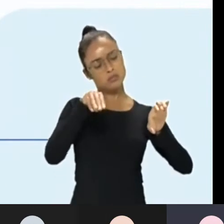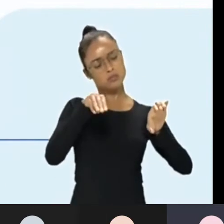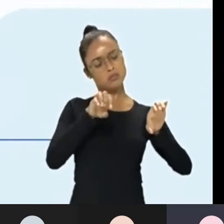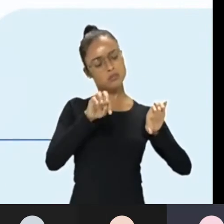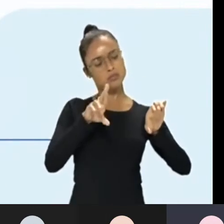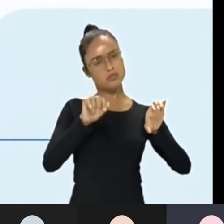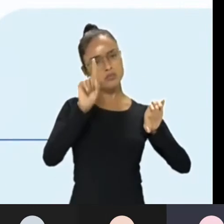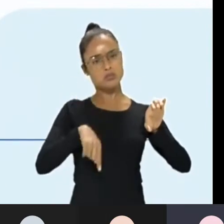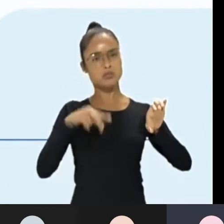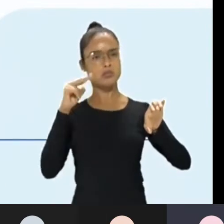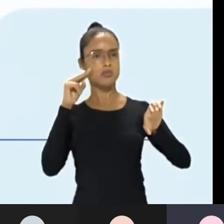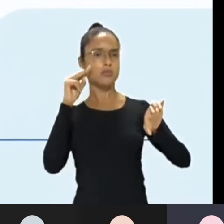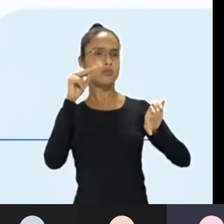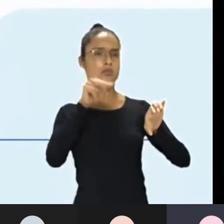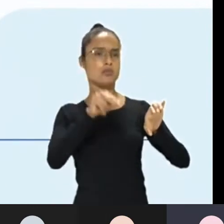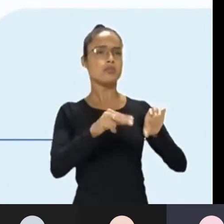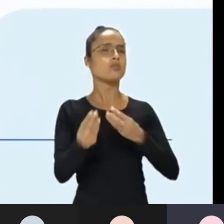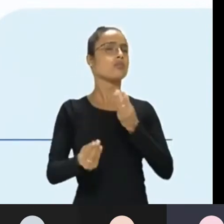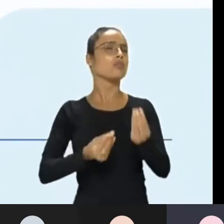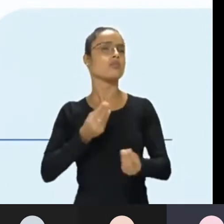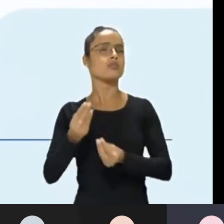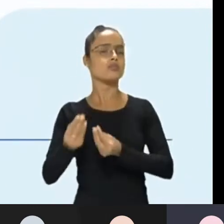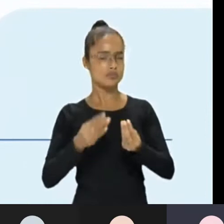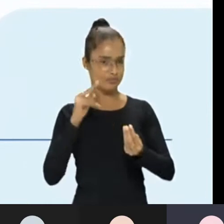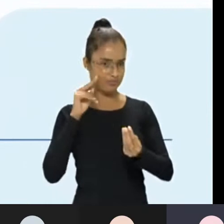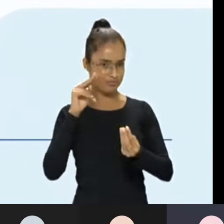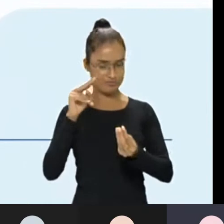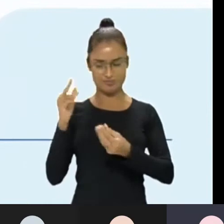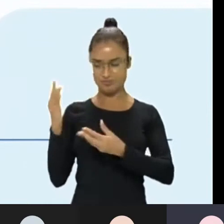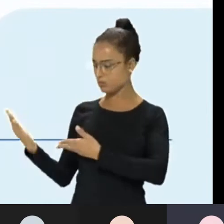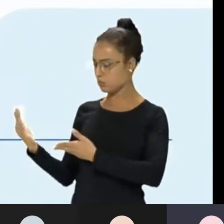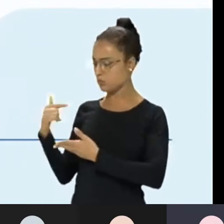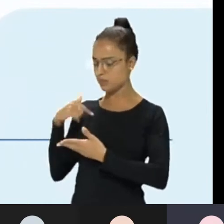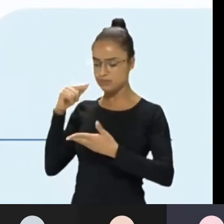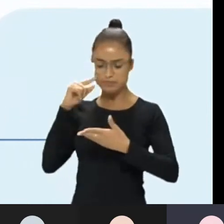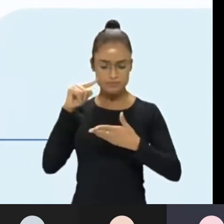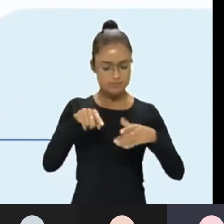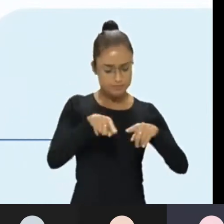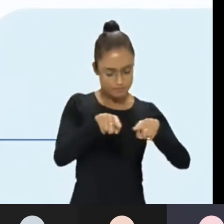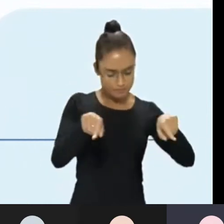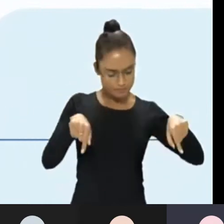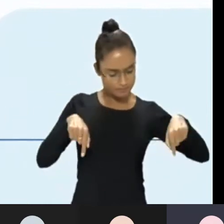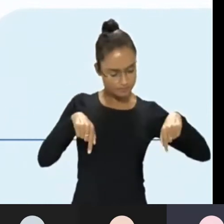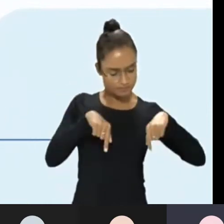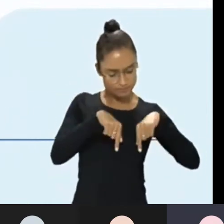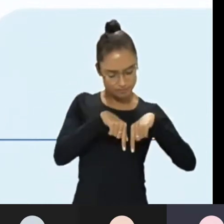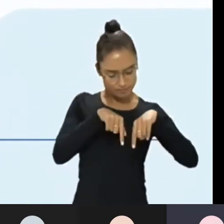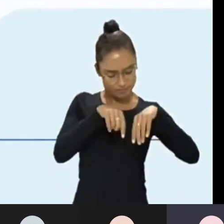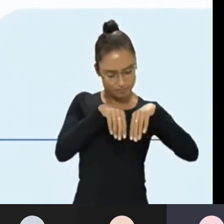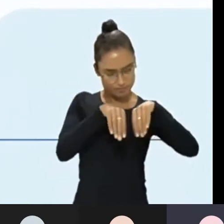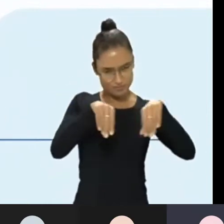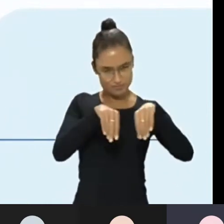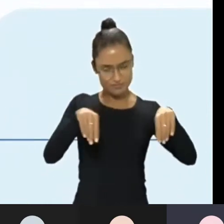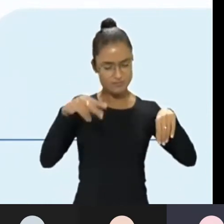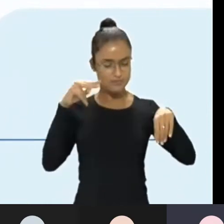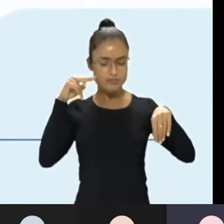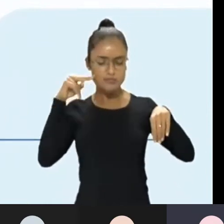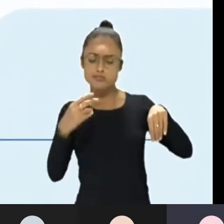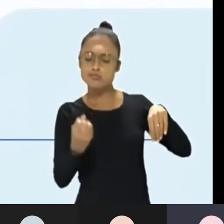forma, ó, eu consigo ter uma noção do quanto vai ocupar no total do terreno. E fazer o estudo da insolação,